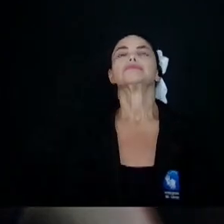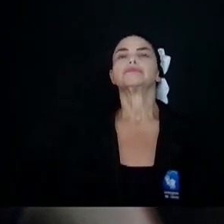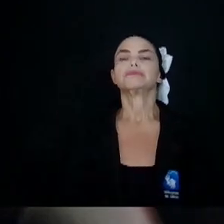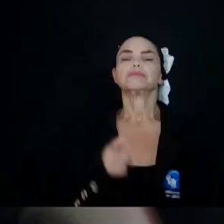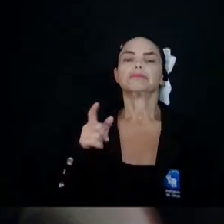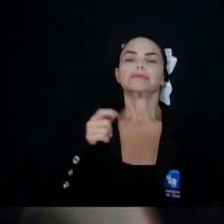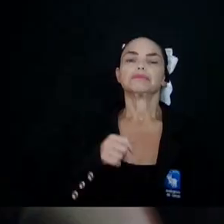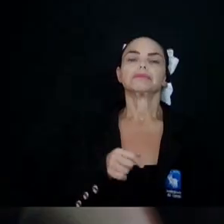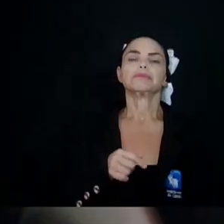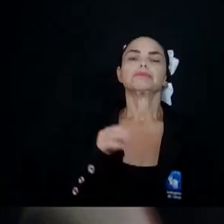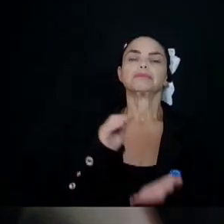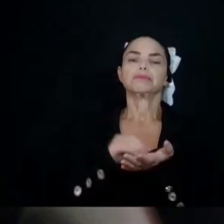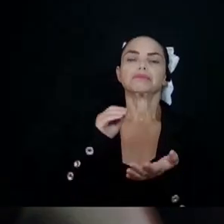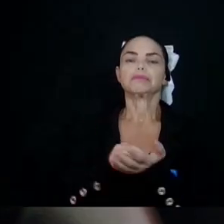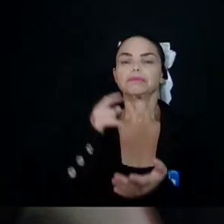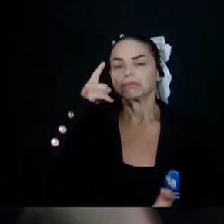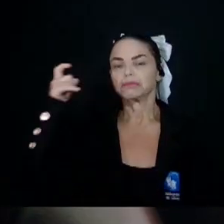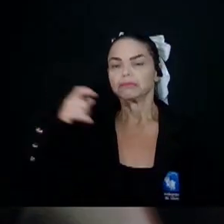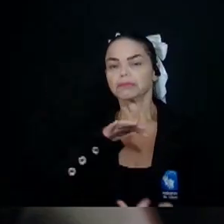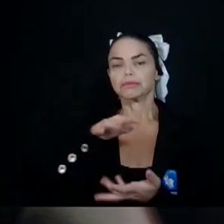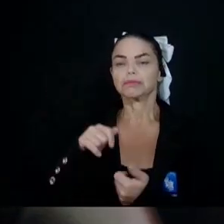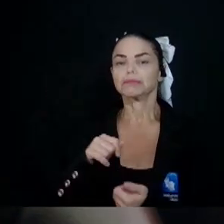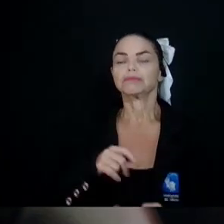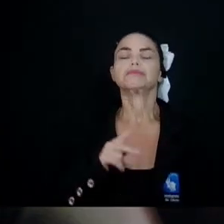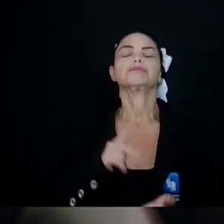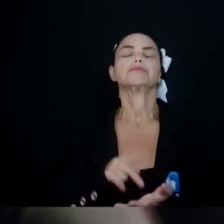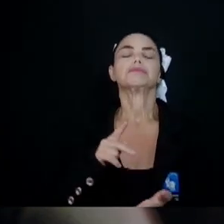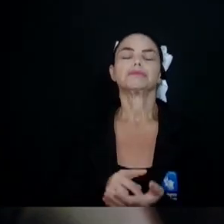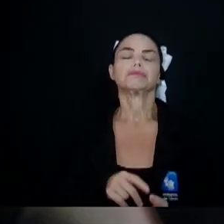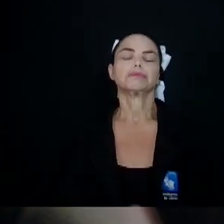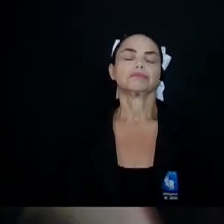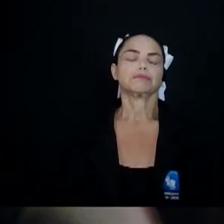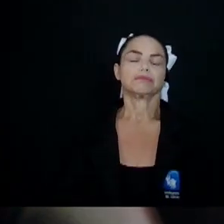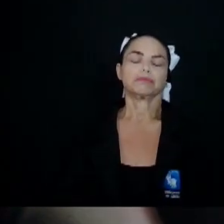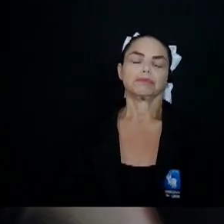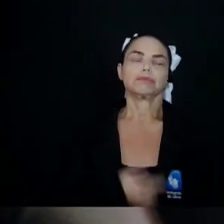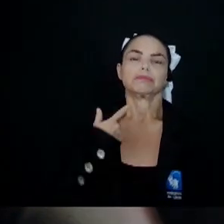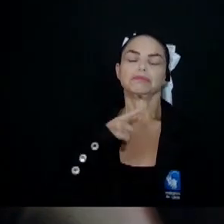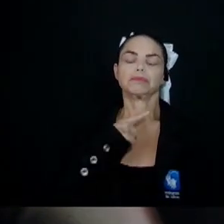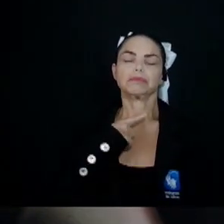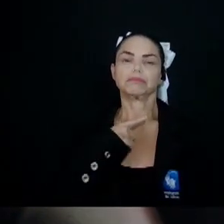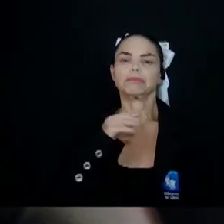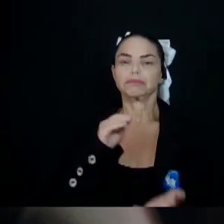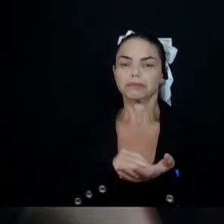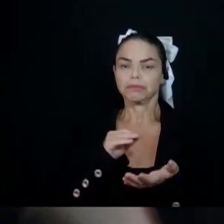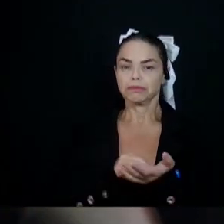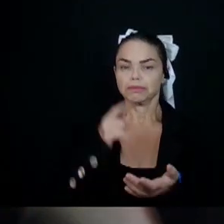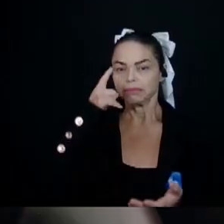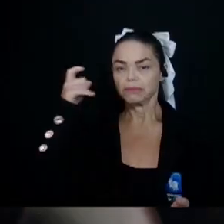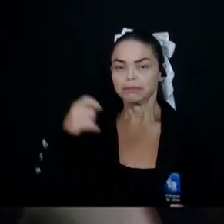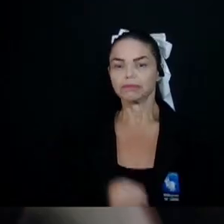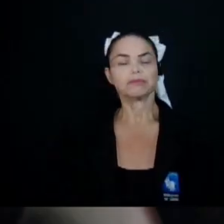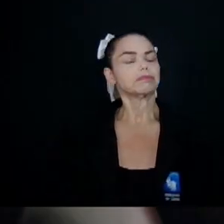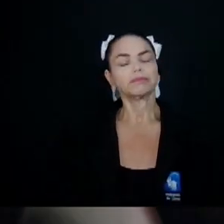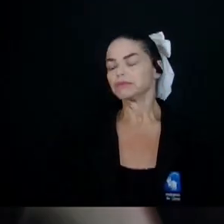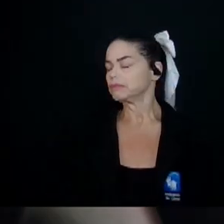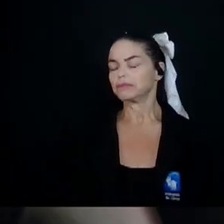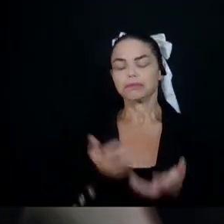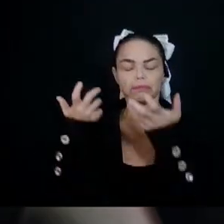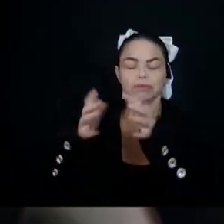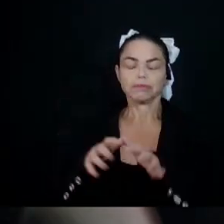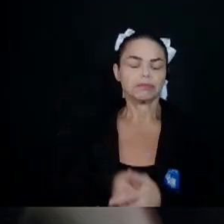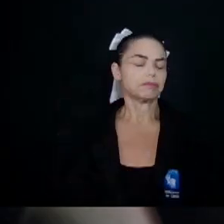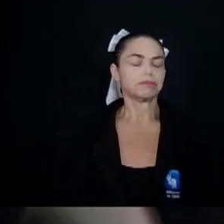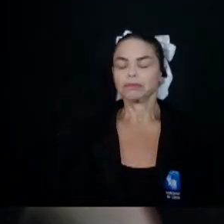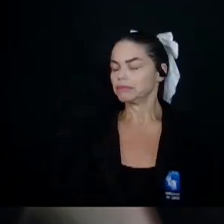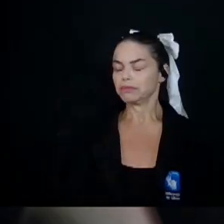de interesse pelo mundo real. Exato. Então, se a criança ela tem uma falta de interesse pelo mundo real, ela não vai mais querer, a menina não vai mais querer brincar